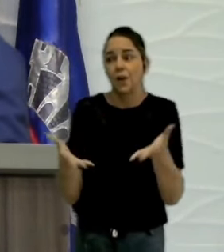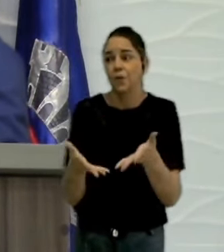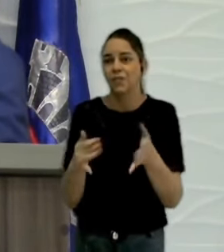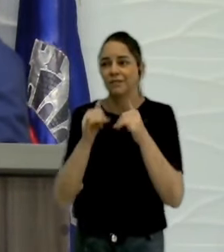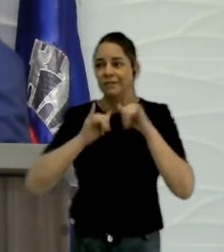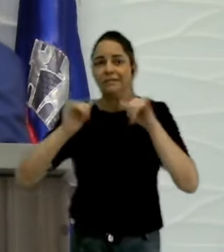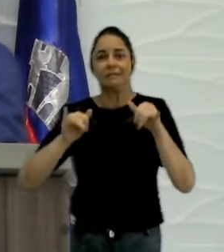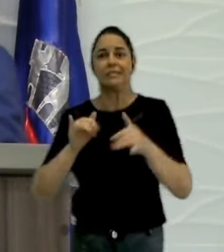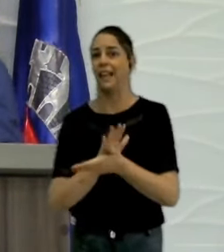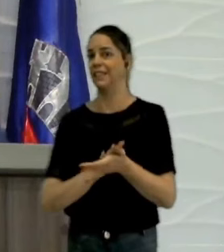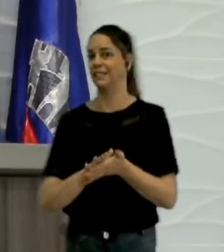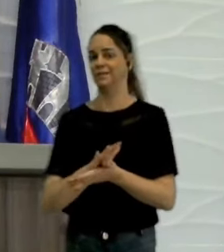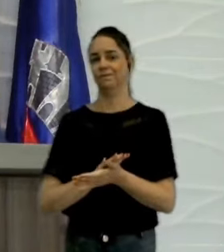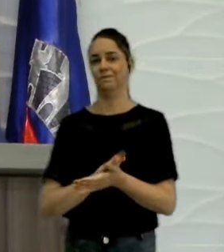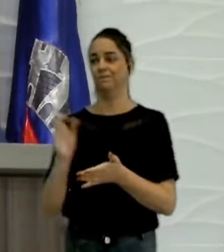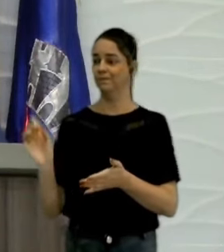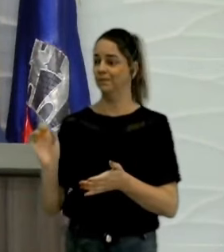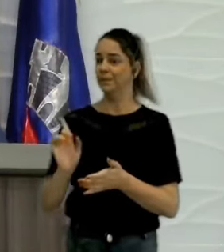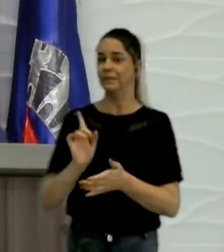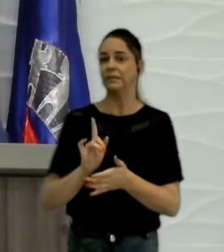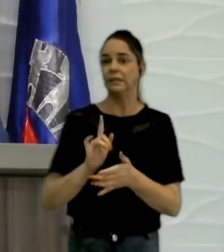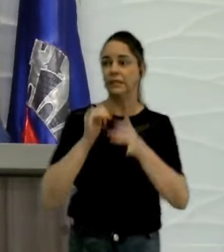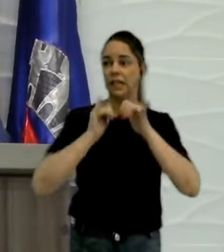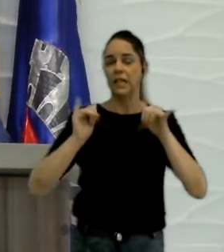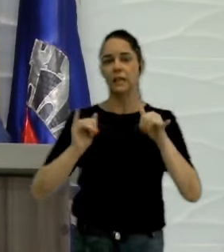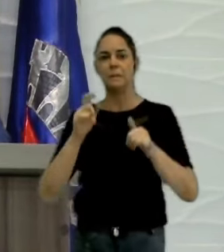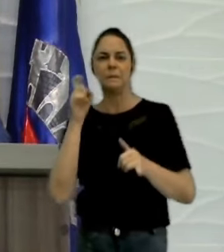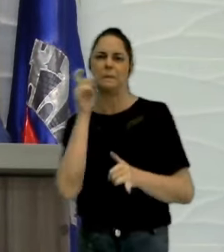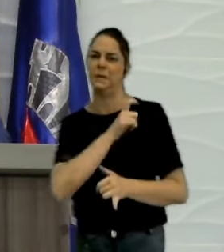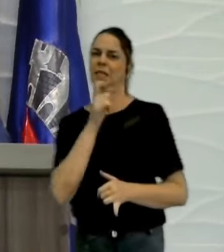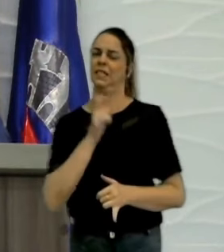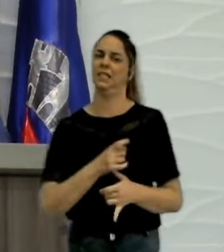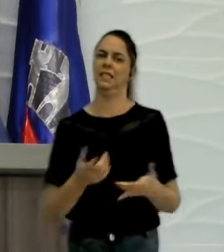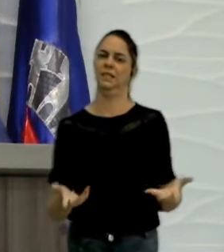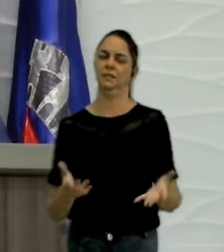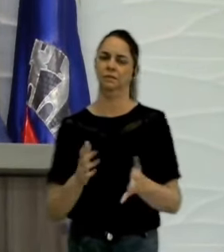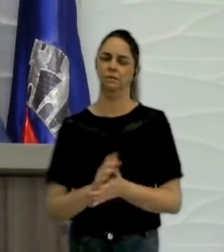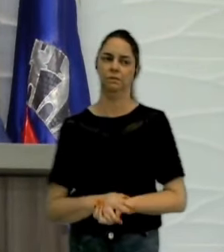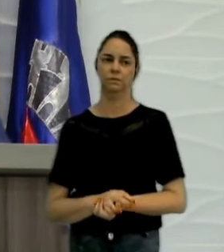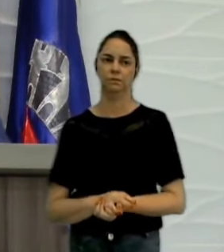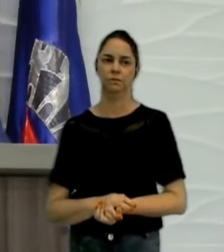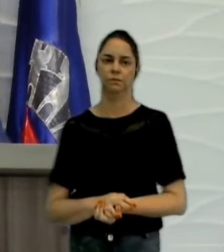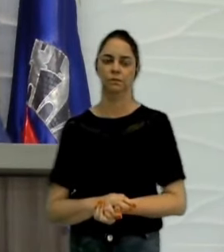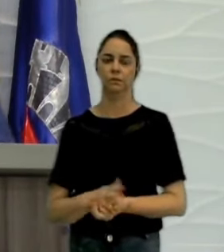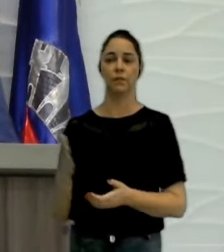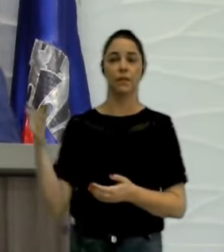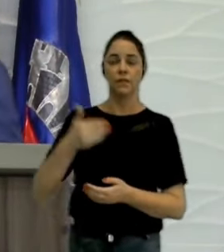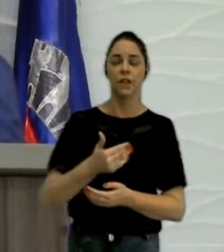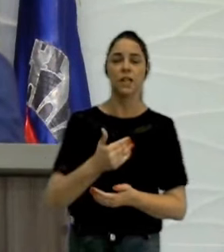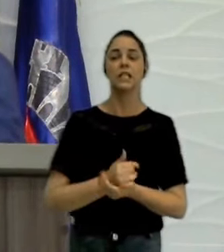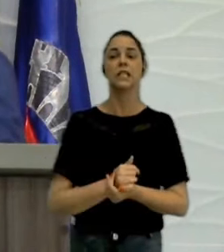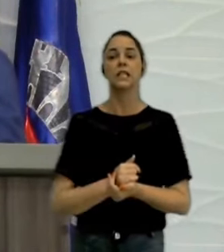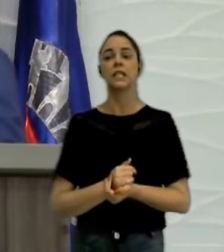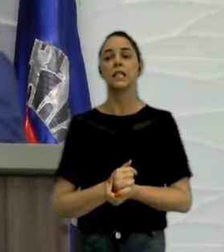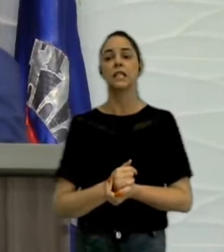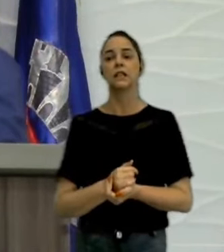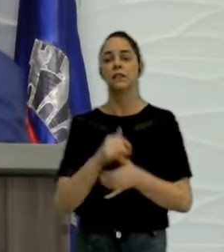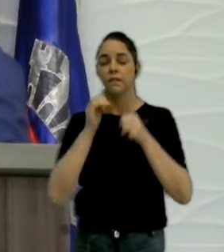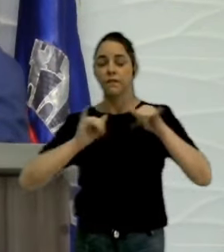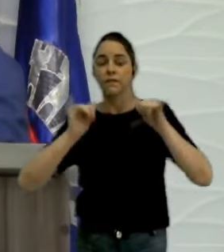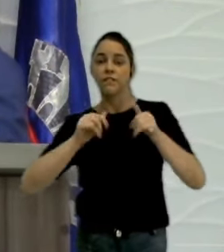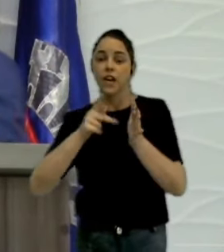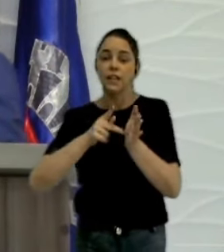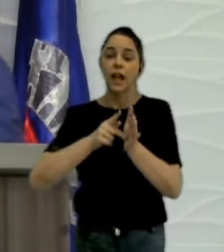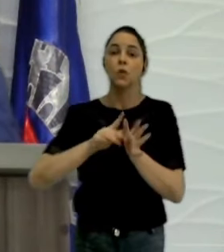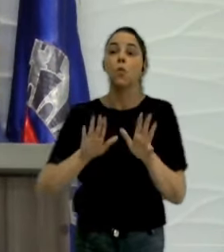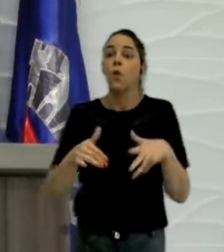nada. Quando você vem aqui dizer, é uma mentira. Vem aqui e diga a verdade. Diga quando